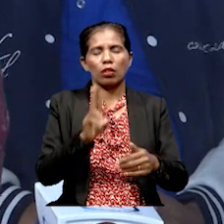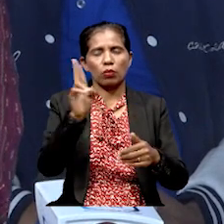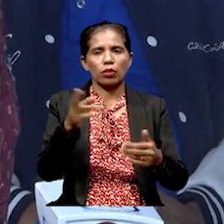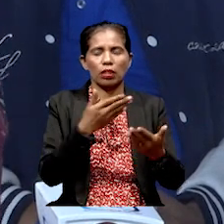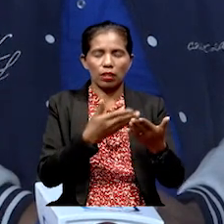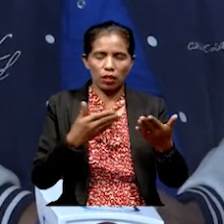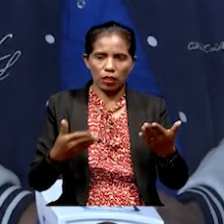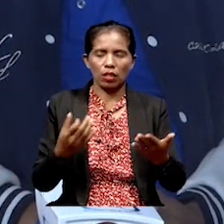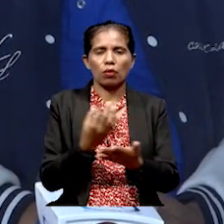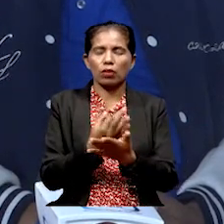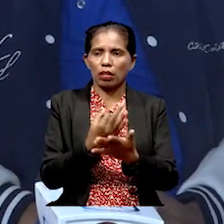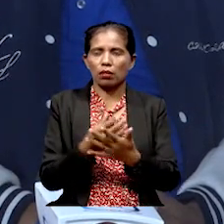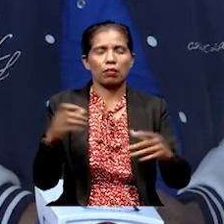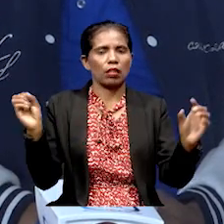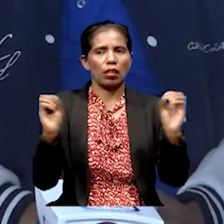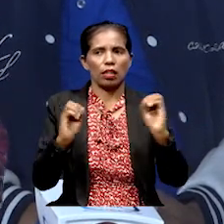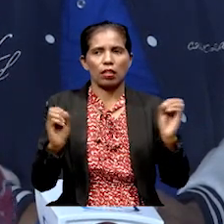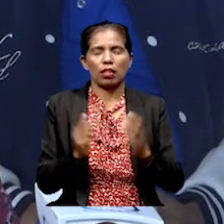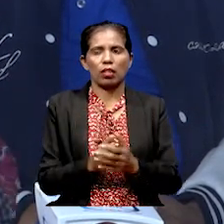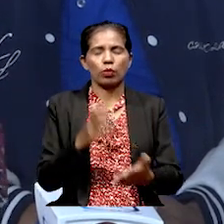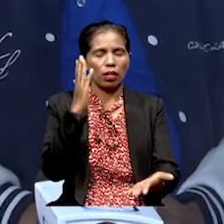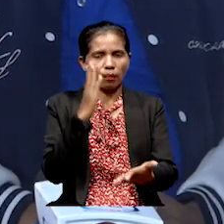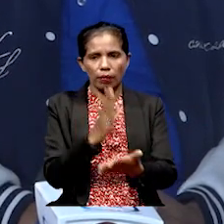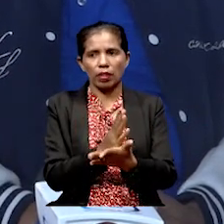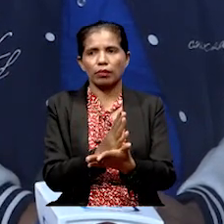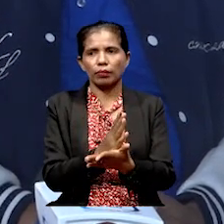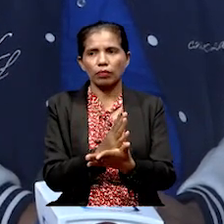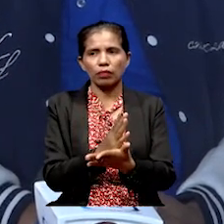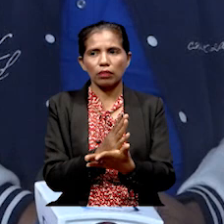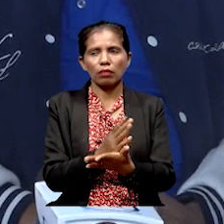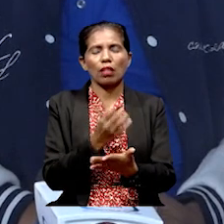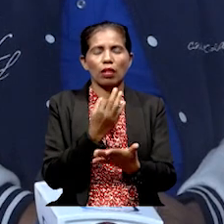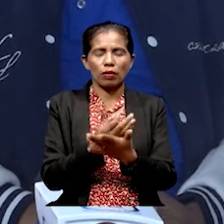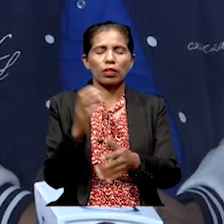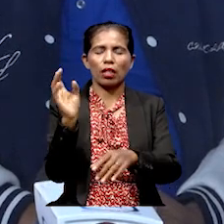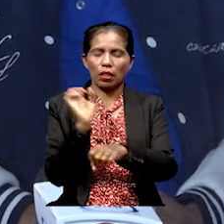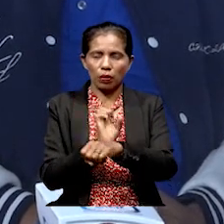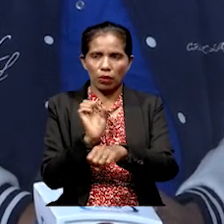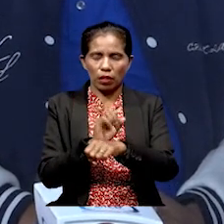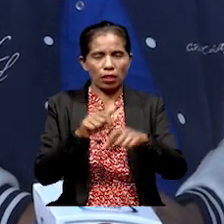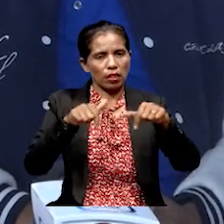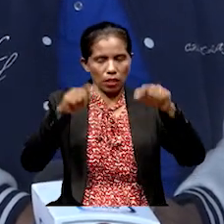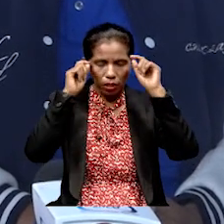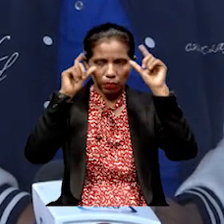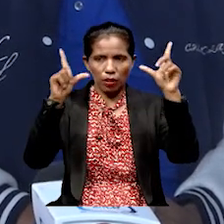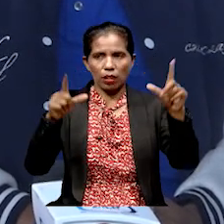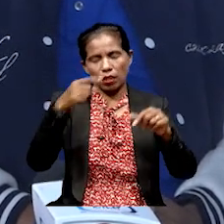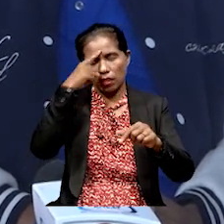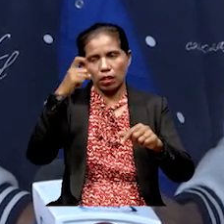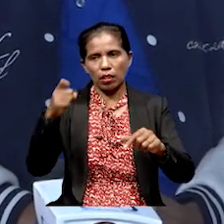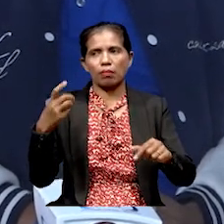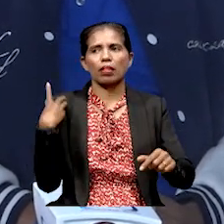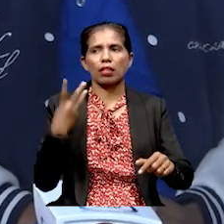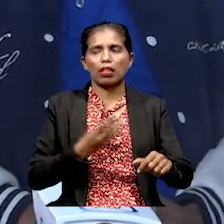na vida ia para travar de recessão econômica e a Timor-Leste. Né? Também tem a economia